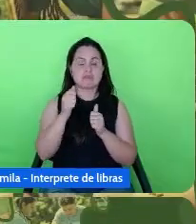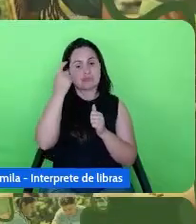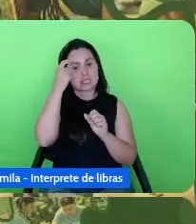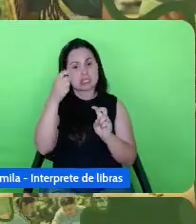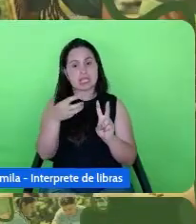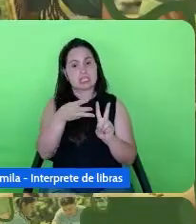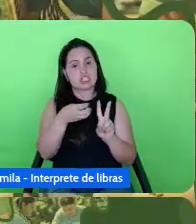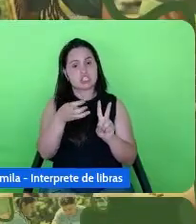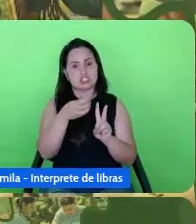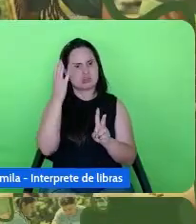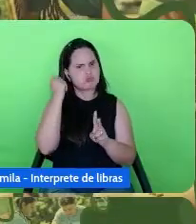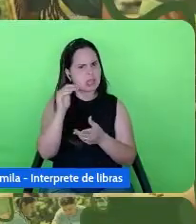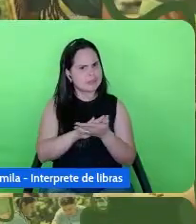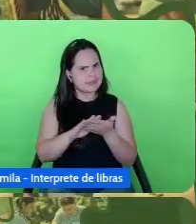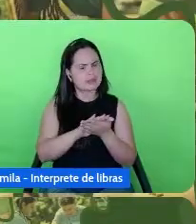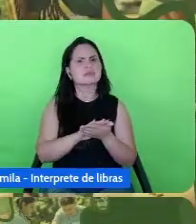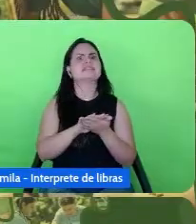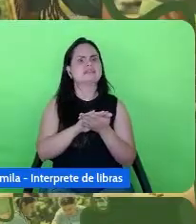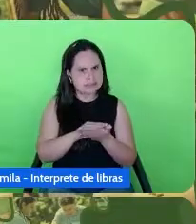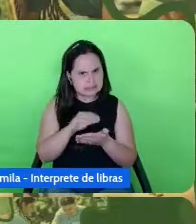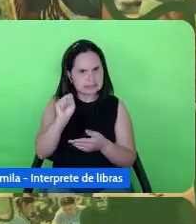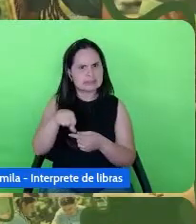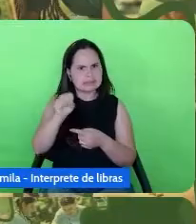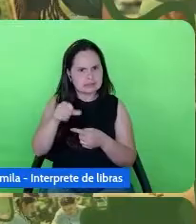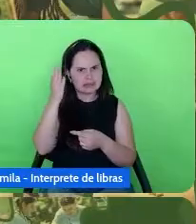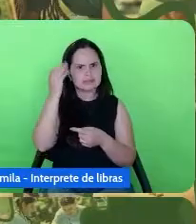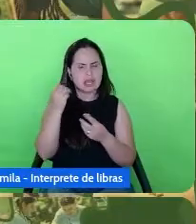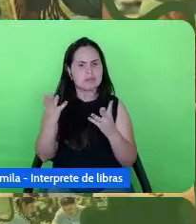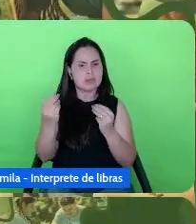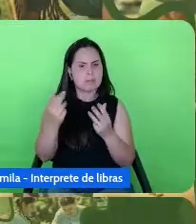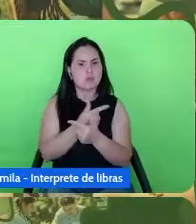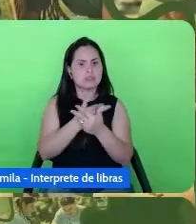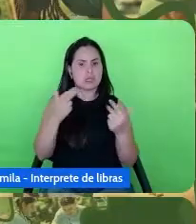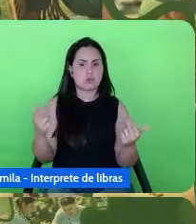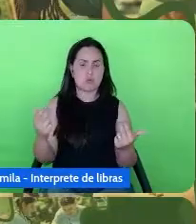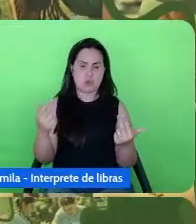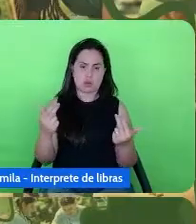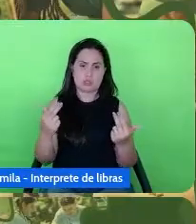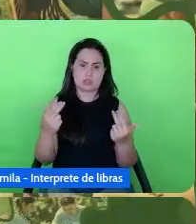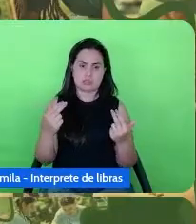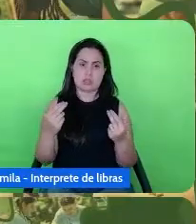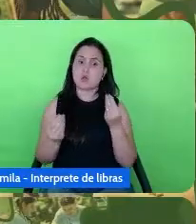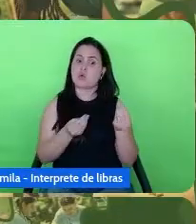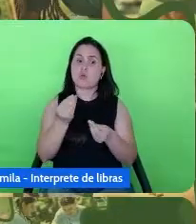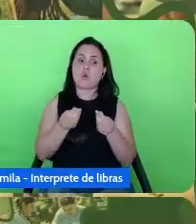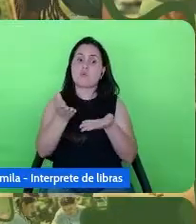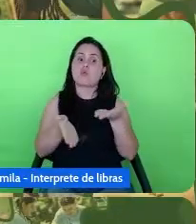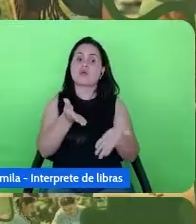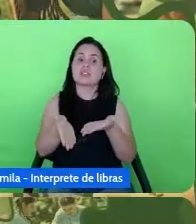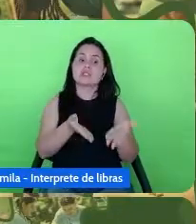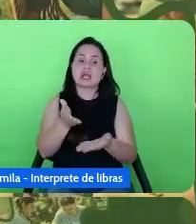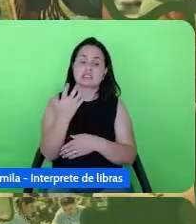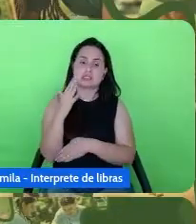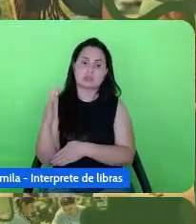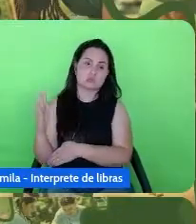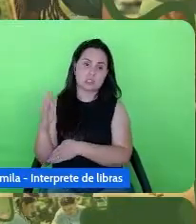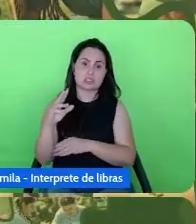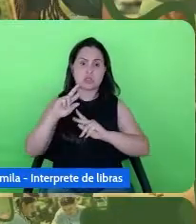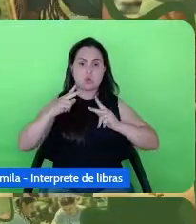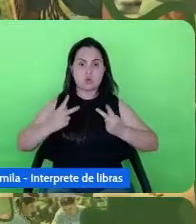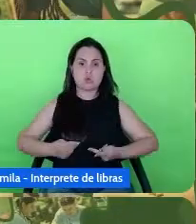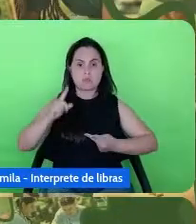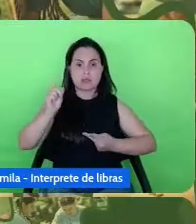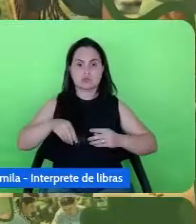sabem nada. Indígenas sabem muita coisa que a gente esqueceu, de como cuidar da natureza. O ser humano é terra